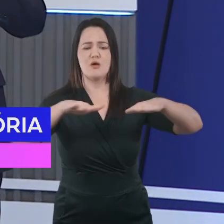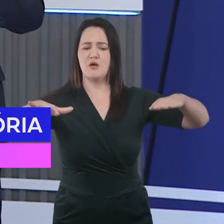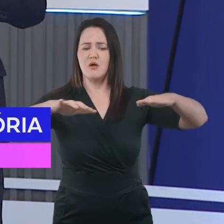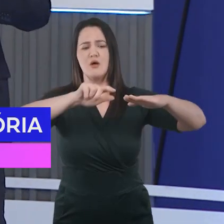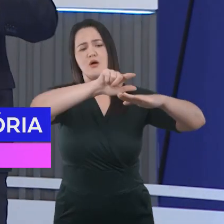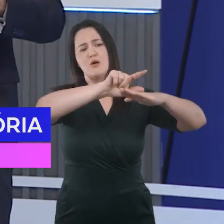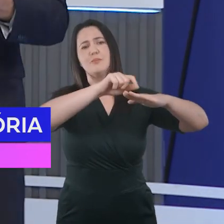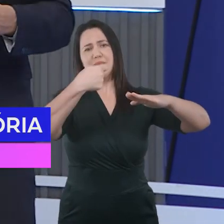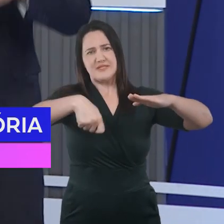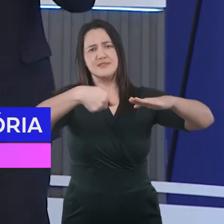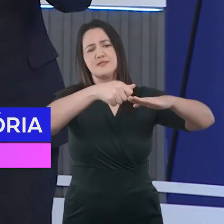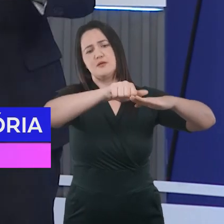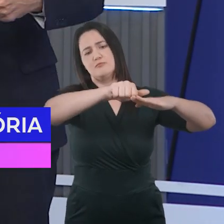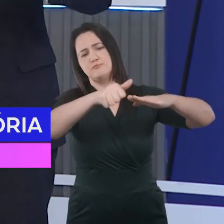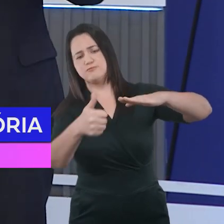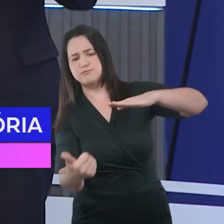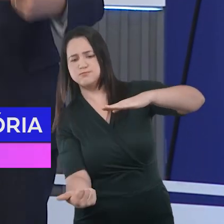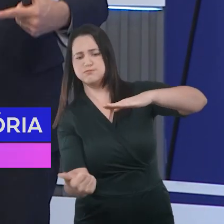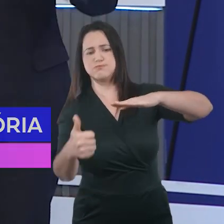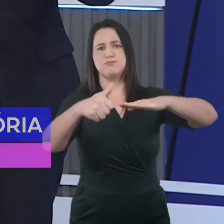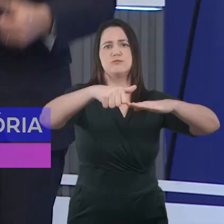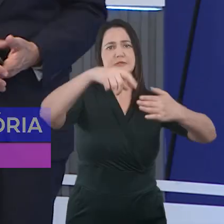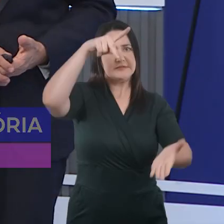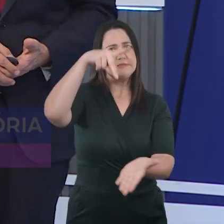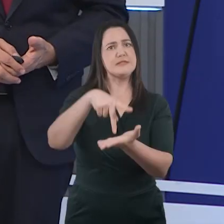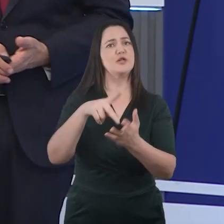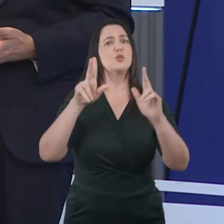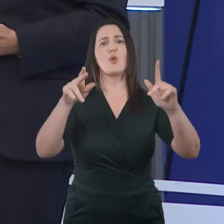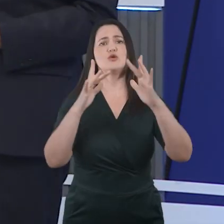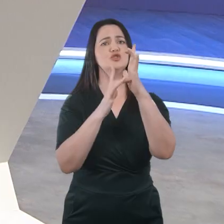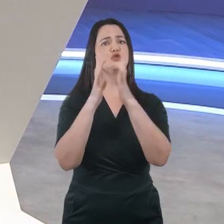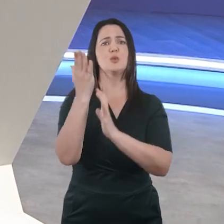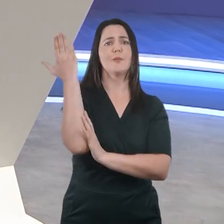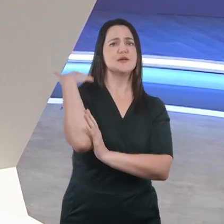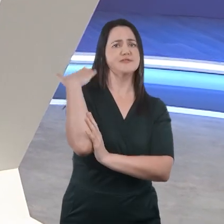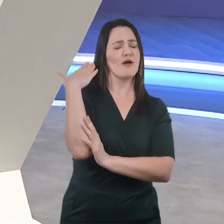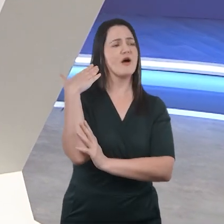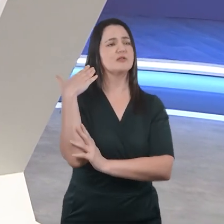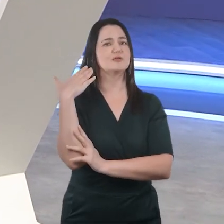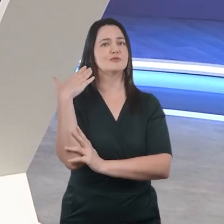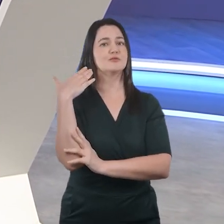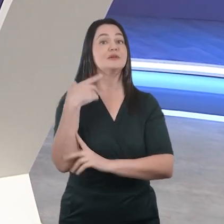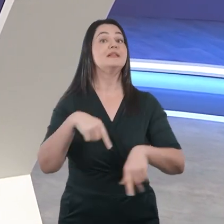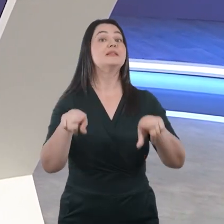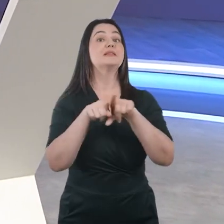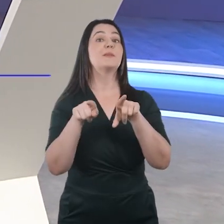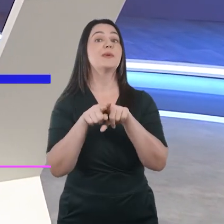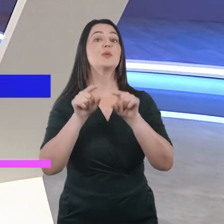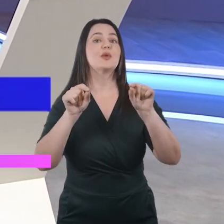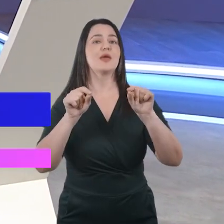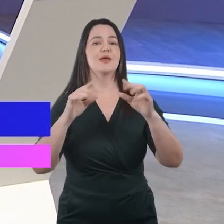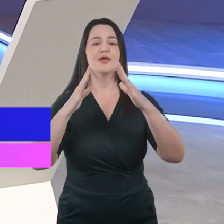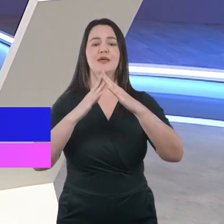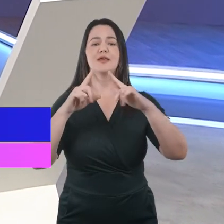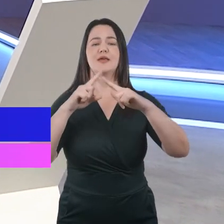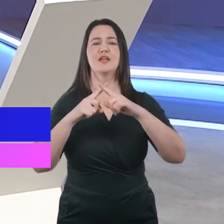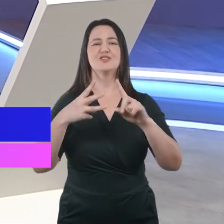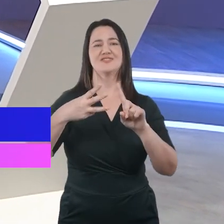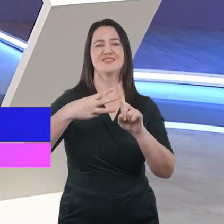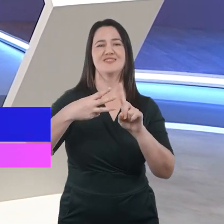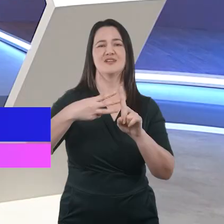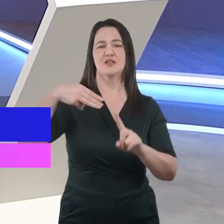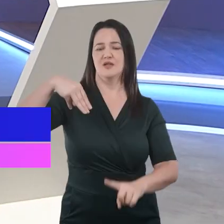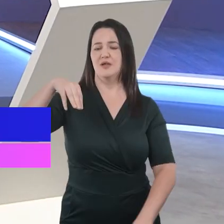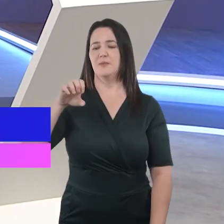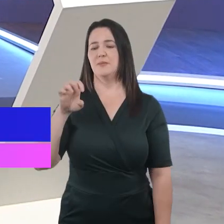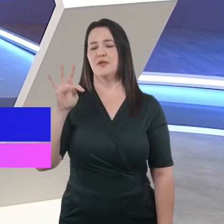os batistas trouxeram de volta o batismo por imersão. Também podemos colocar aqui a igreja